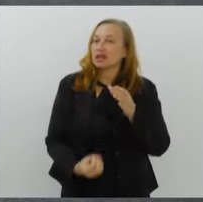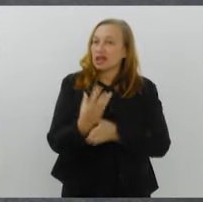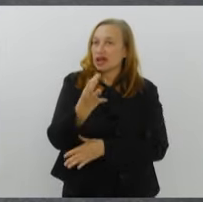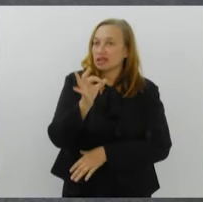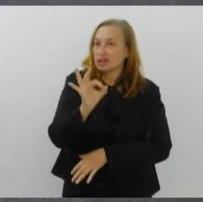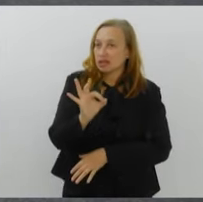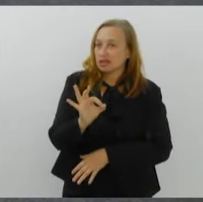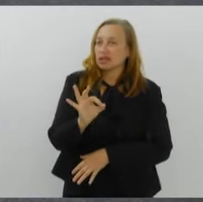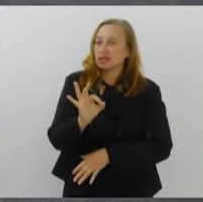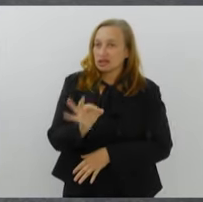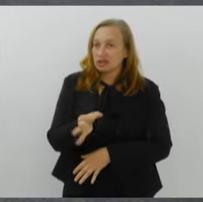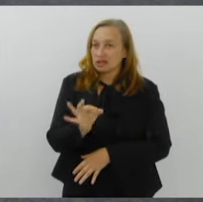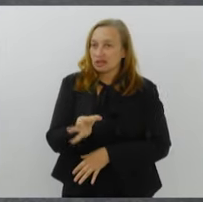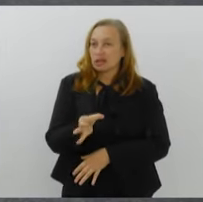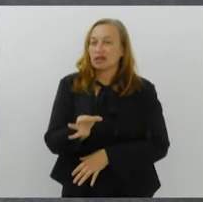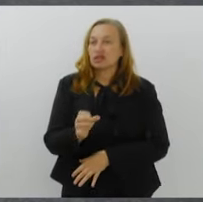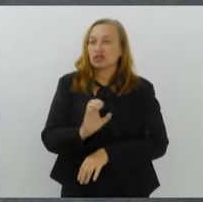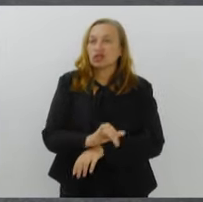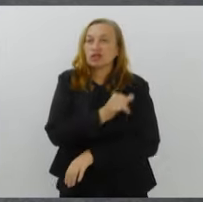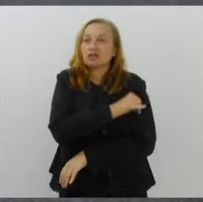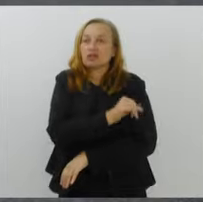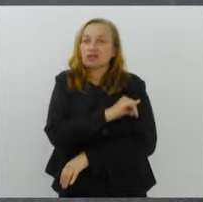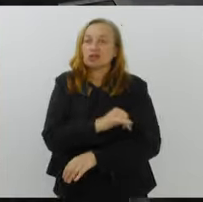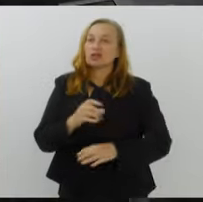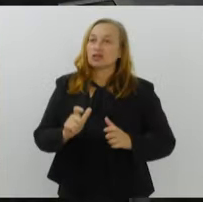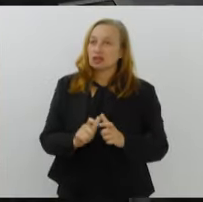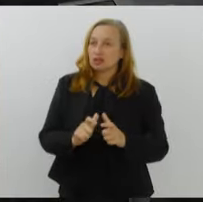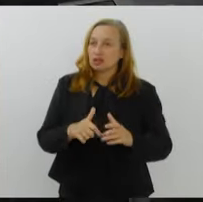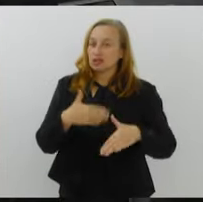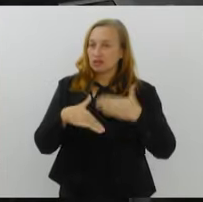forma pacífica, fazer o Estado do Rio de Janeiro voltar a crescer.